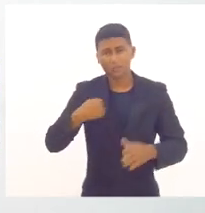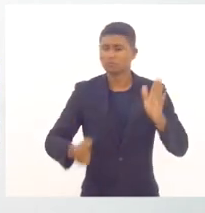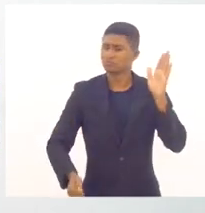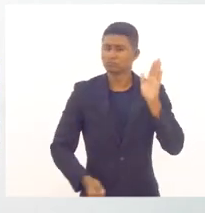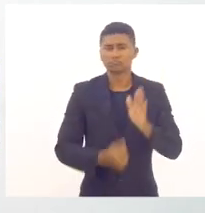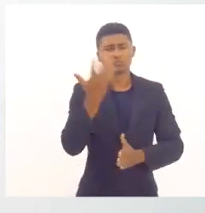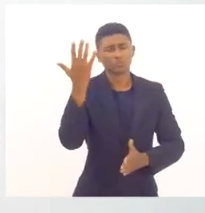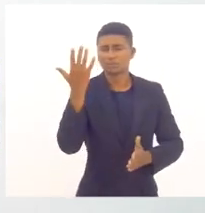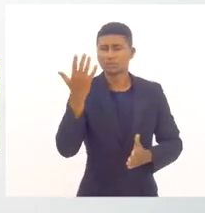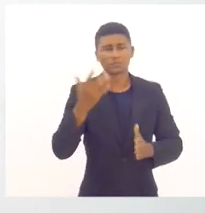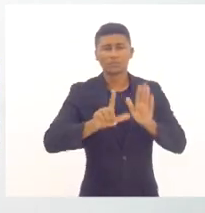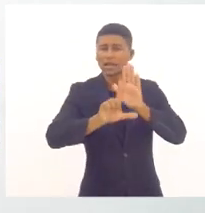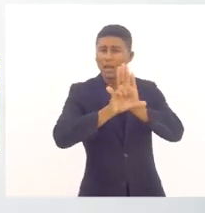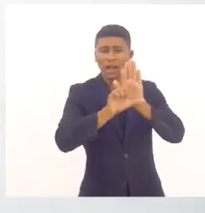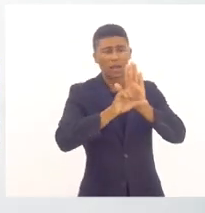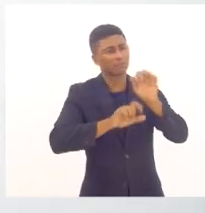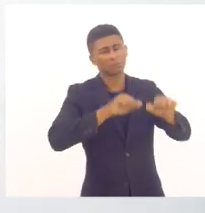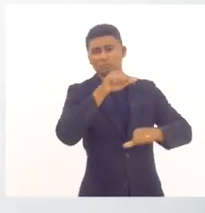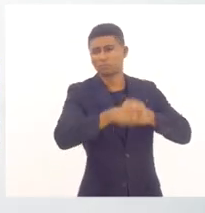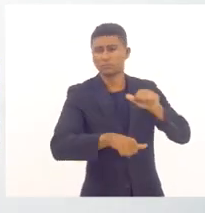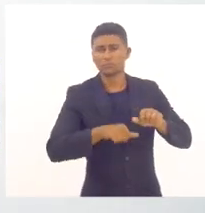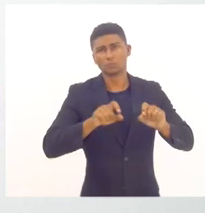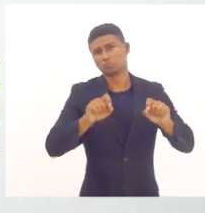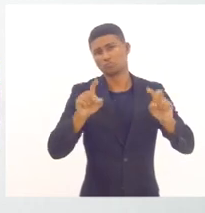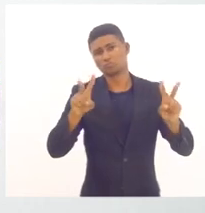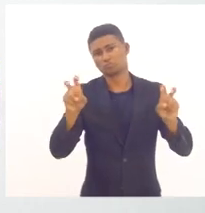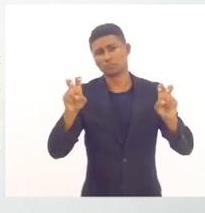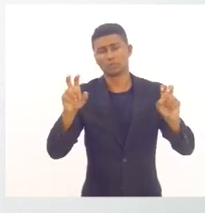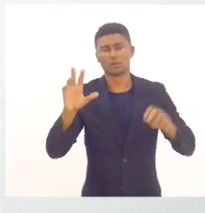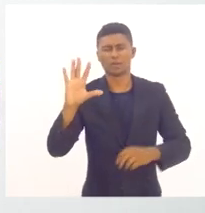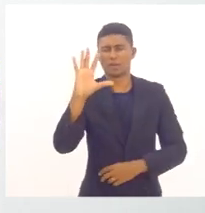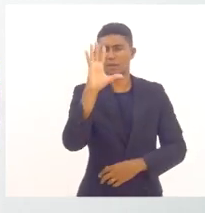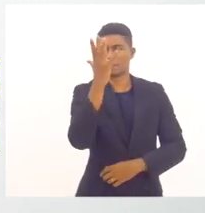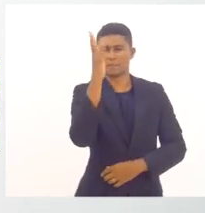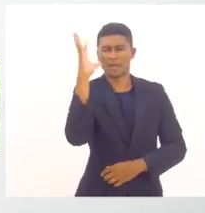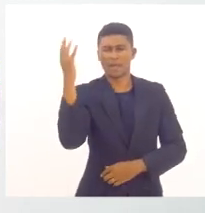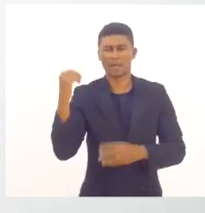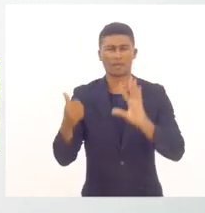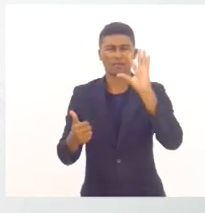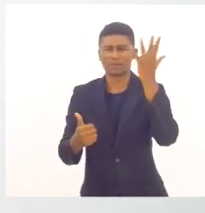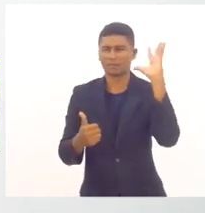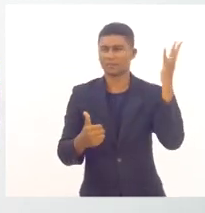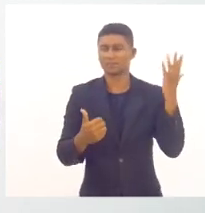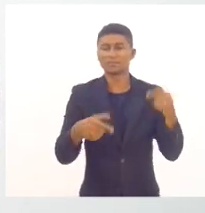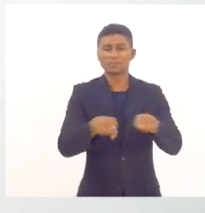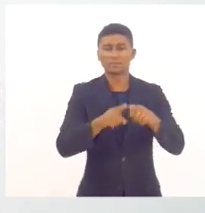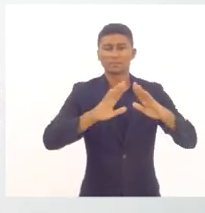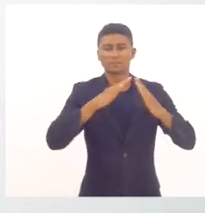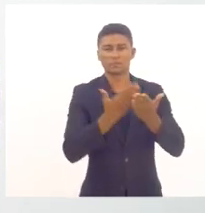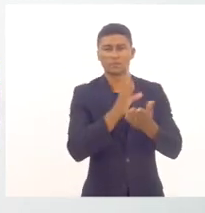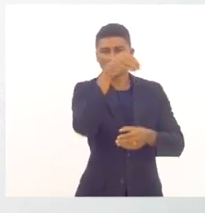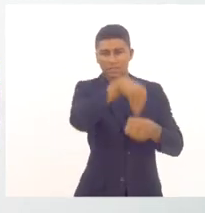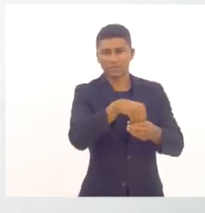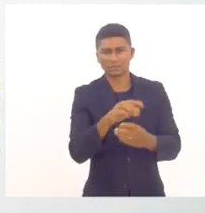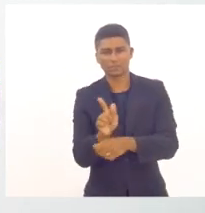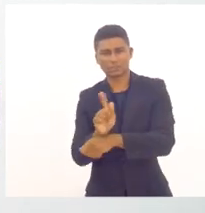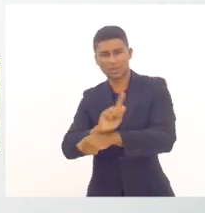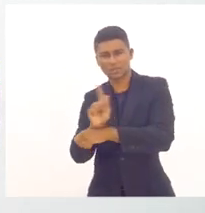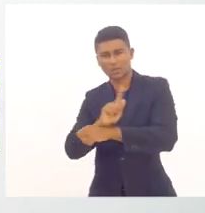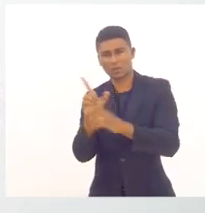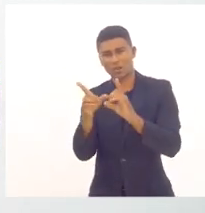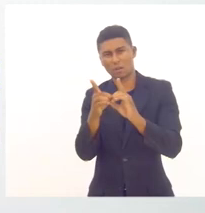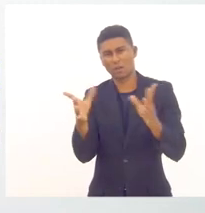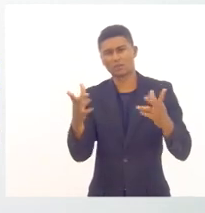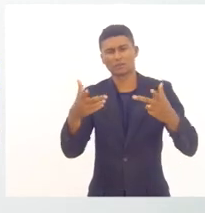minhas mesmo, seja sobre questões ambientais, sobre questões de gestão democrática das escolas, vários temas.